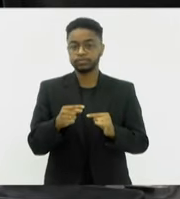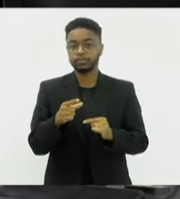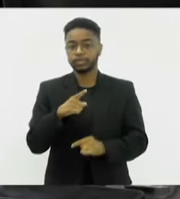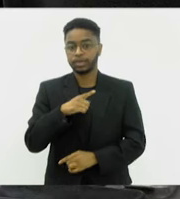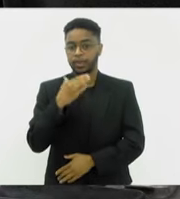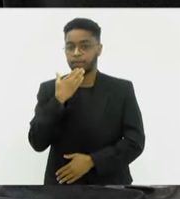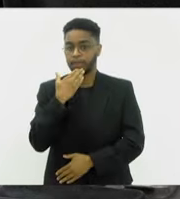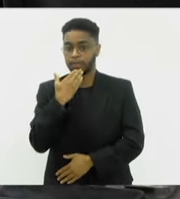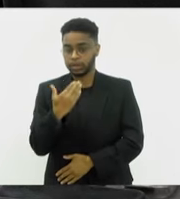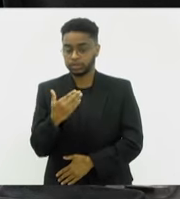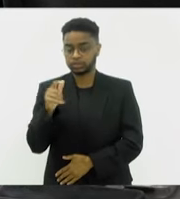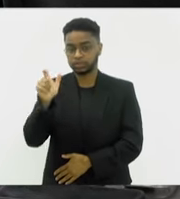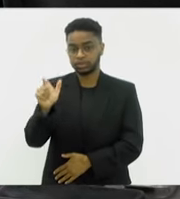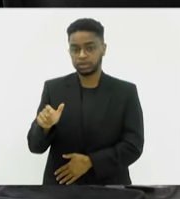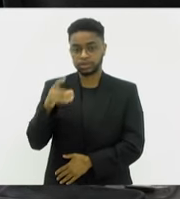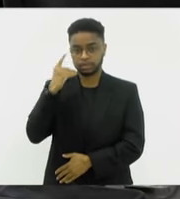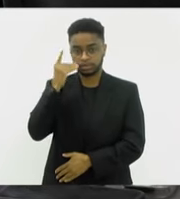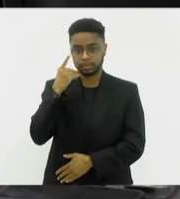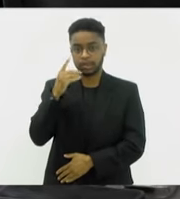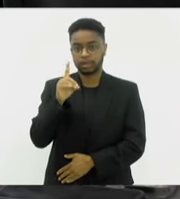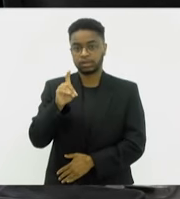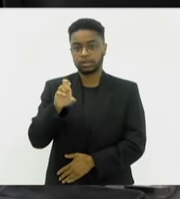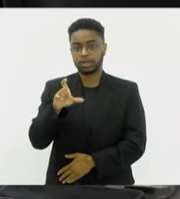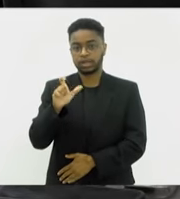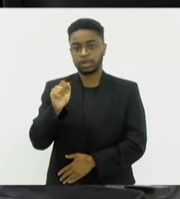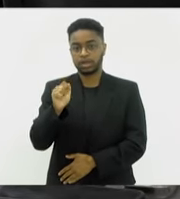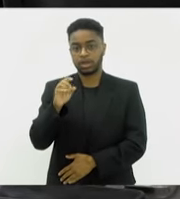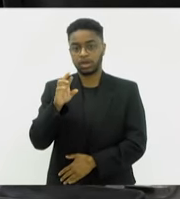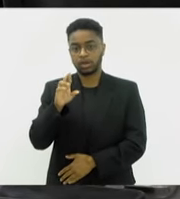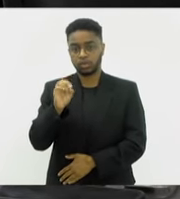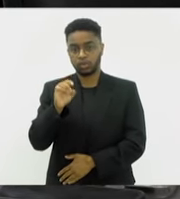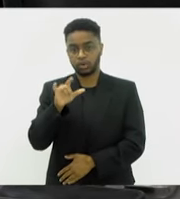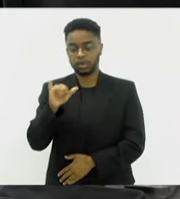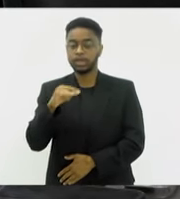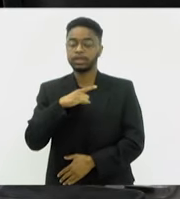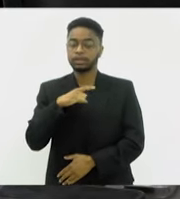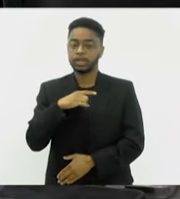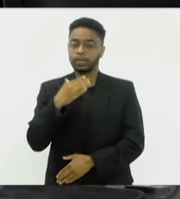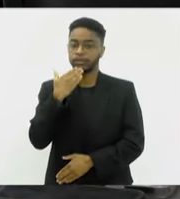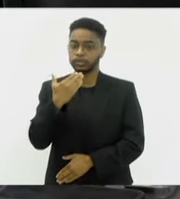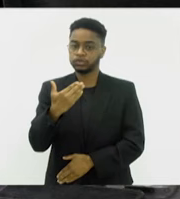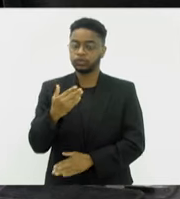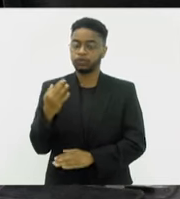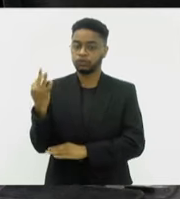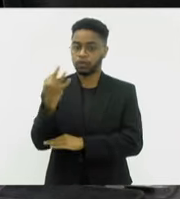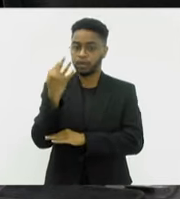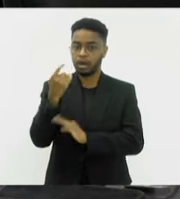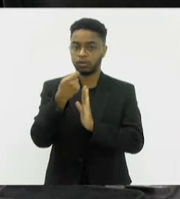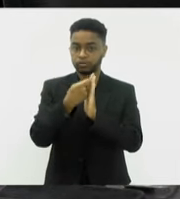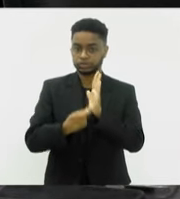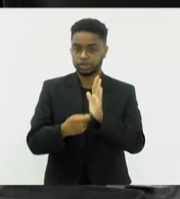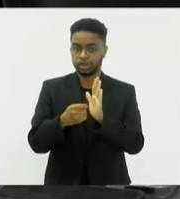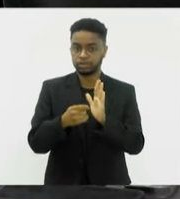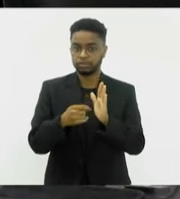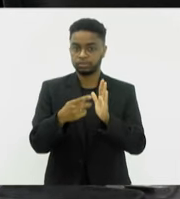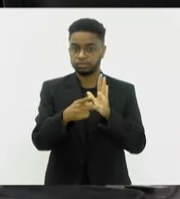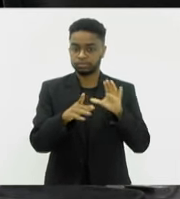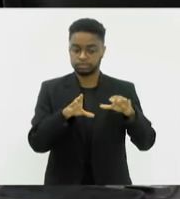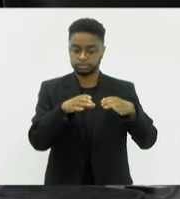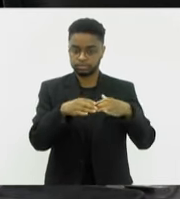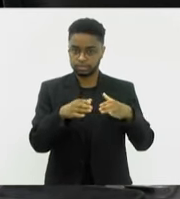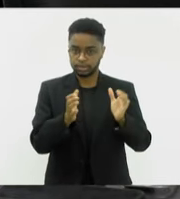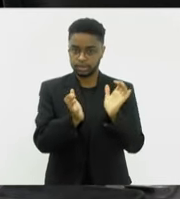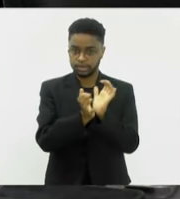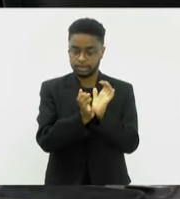requerimento por parte do deputado De Laroli, requerimento formal por escrito de seu gabinete, e a gente está apreciando isso. Agora eu vou